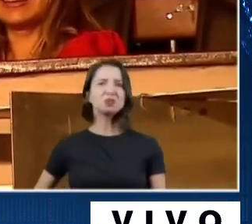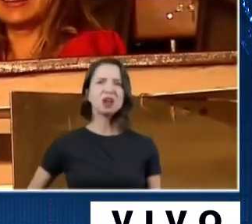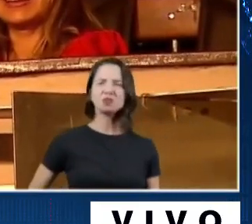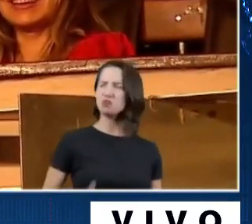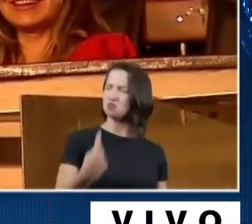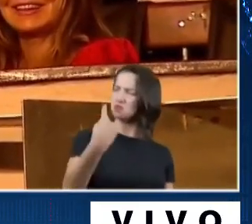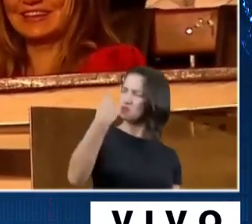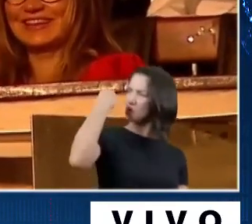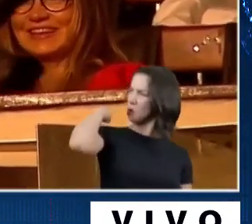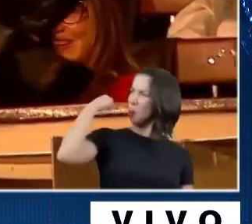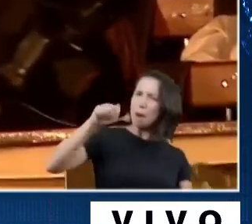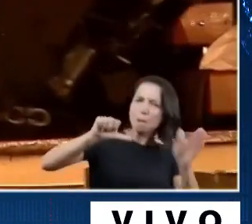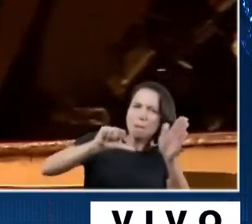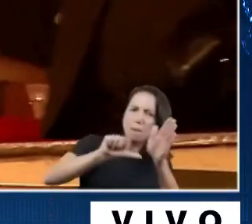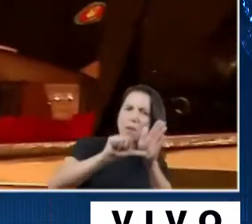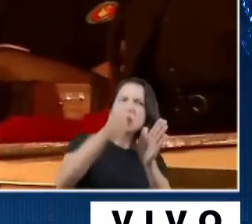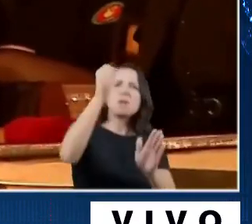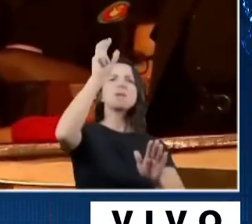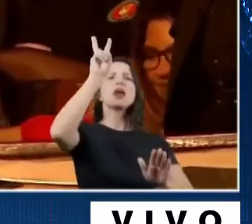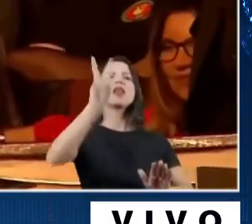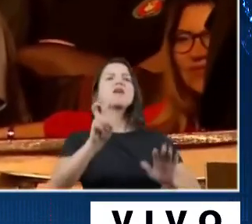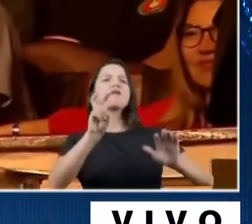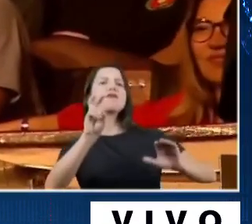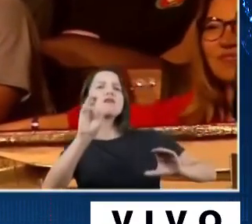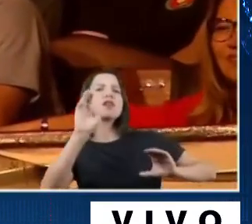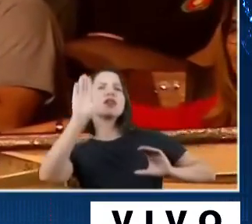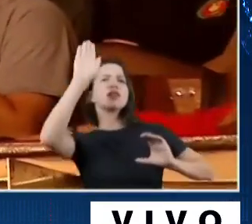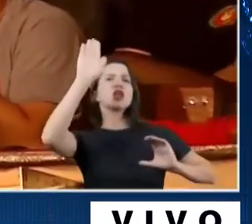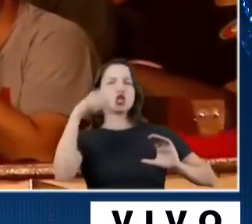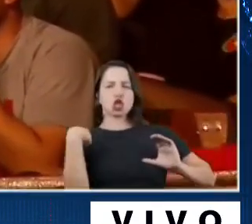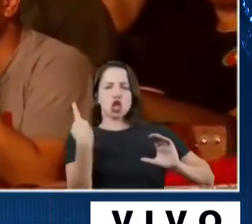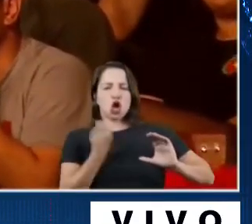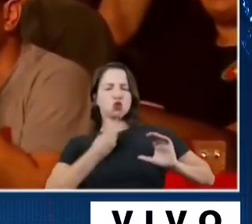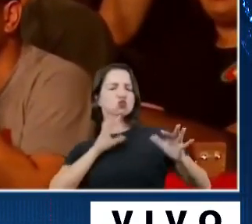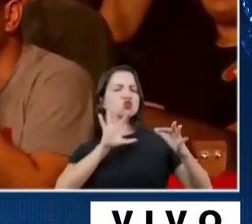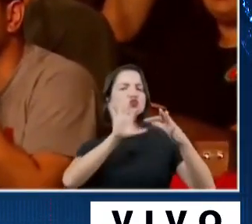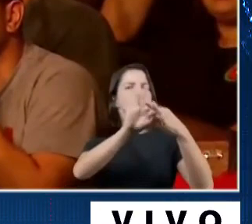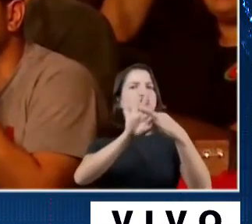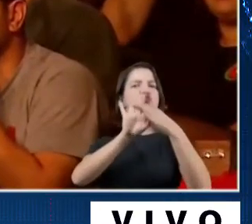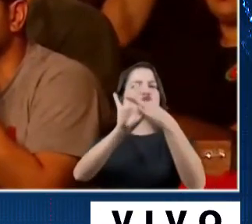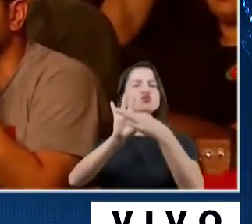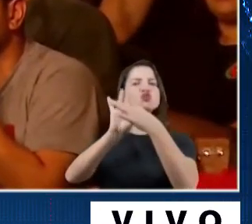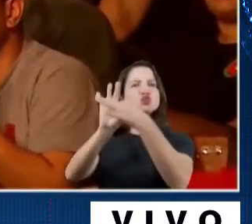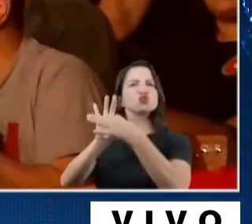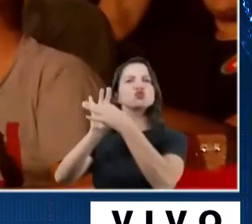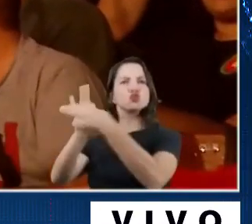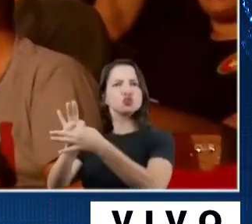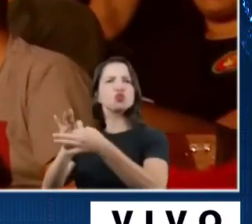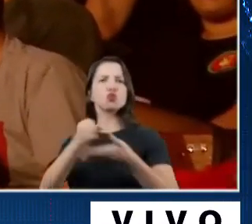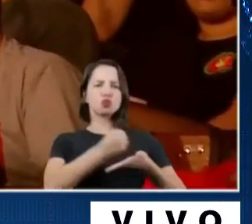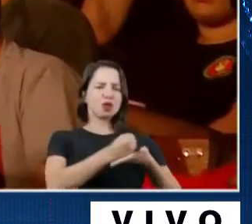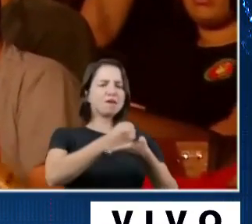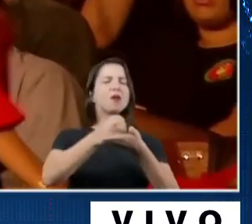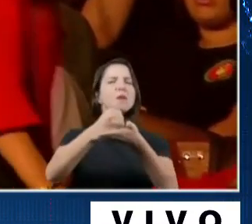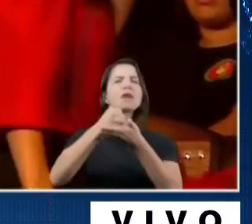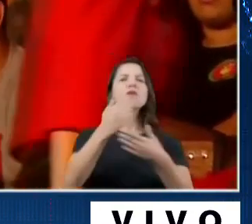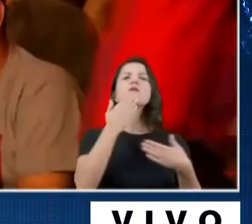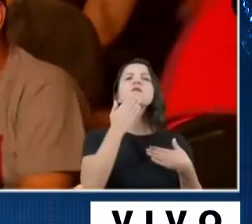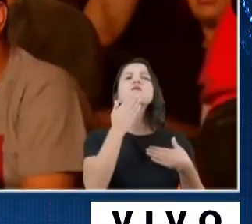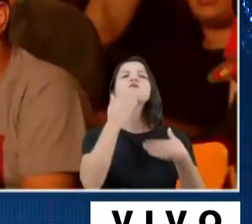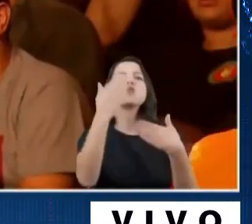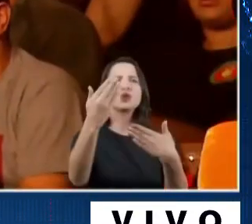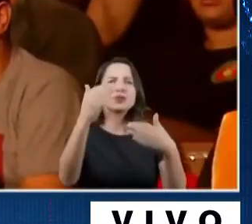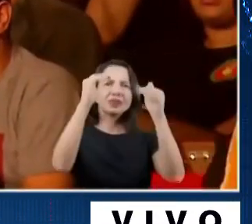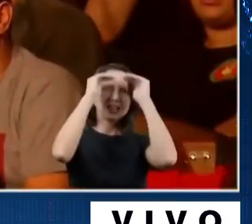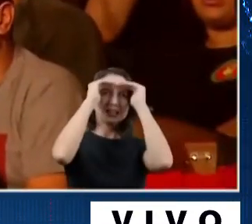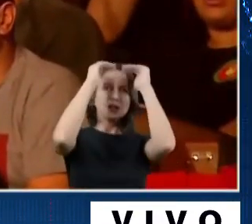Lula aqui quando chegou ao evento em conversa com jornalistas Lula disse que Ciro é muito melhor do que ele